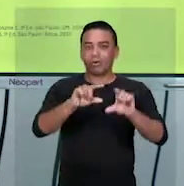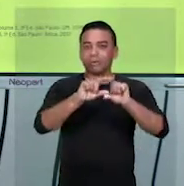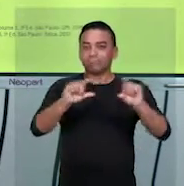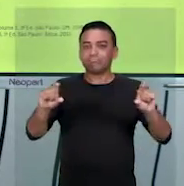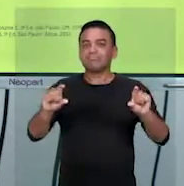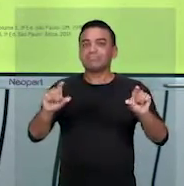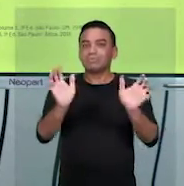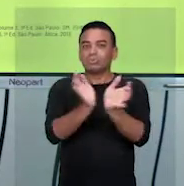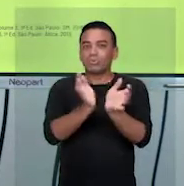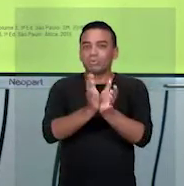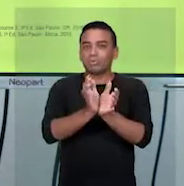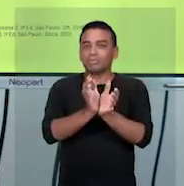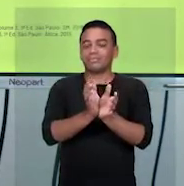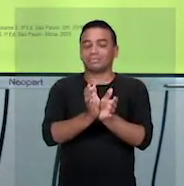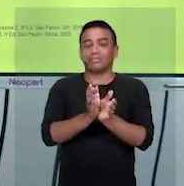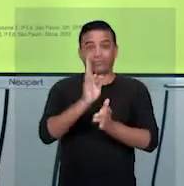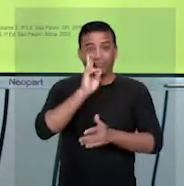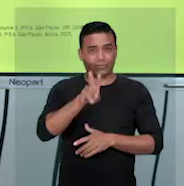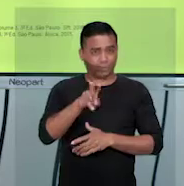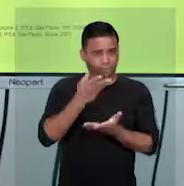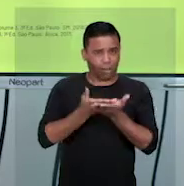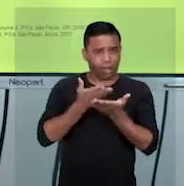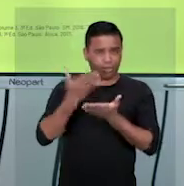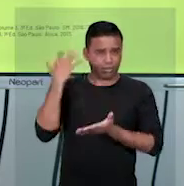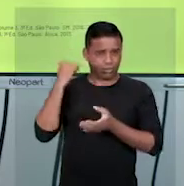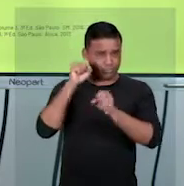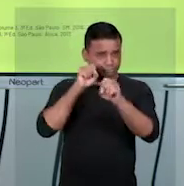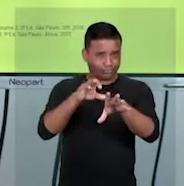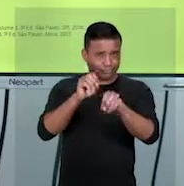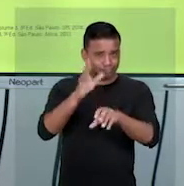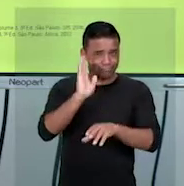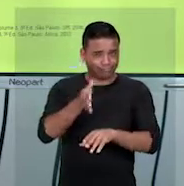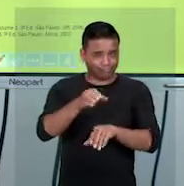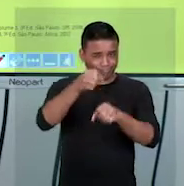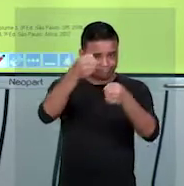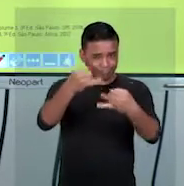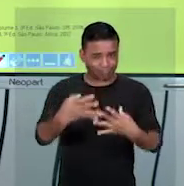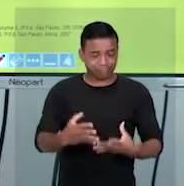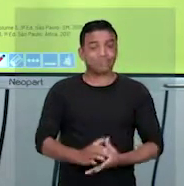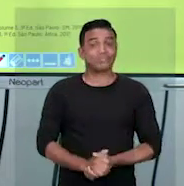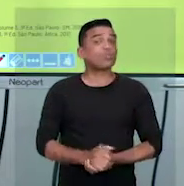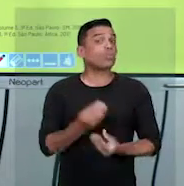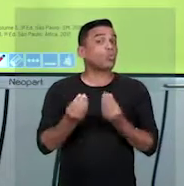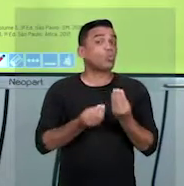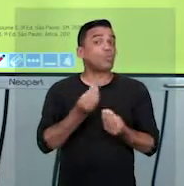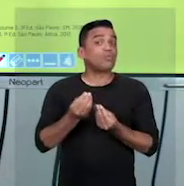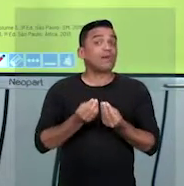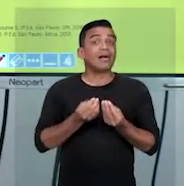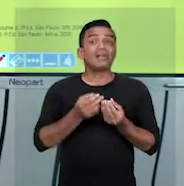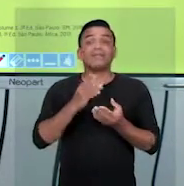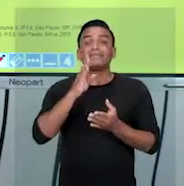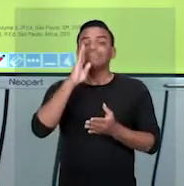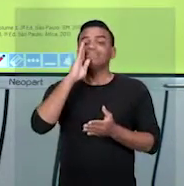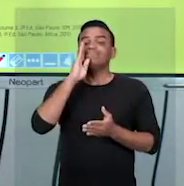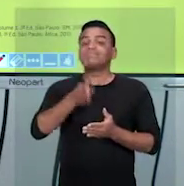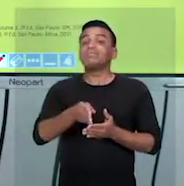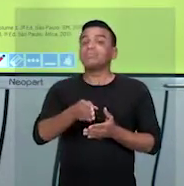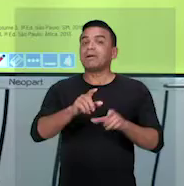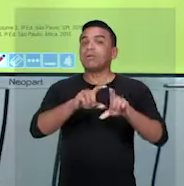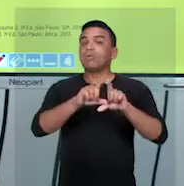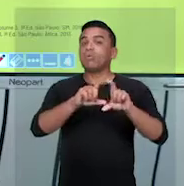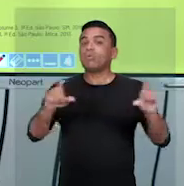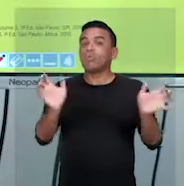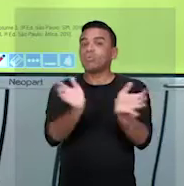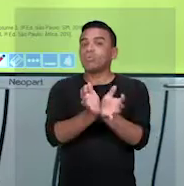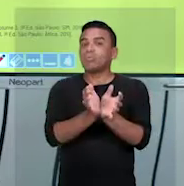é justamente aquilo que nós já vimos nas aulas anteriores. Bom, como que eu vou definir, então, a minha cadeia principal? Ela